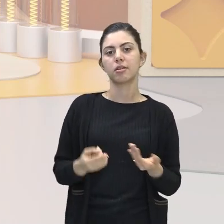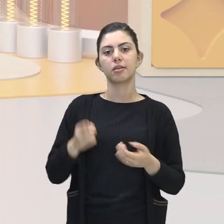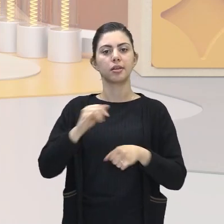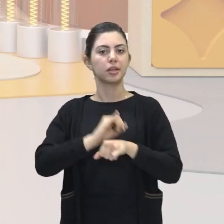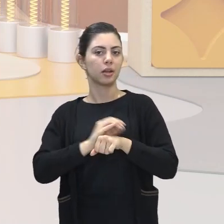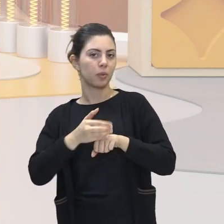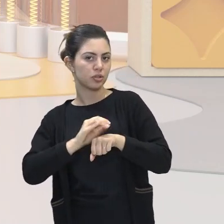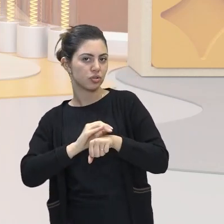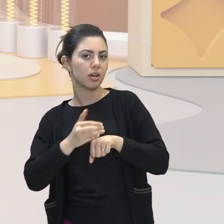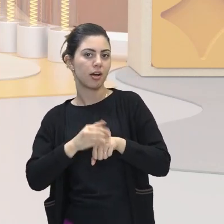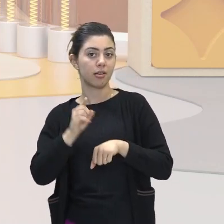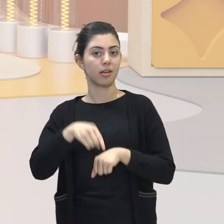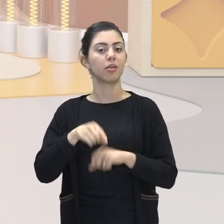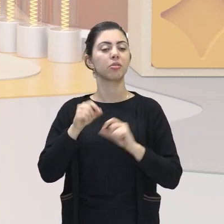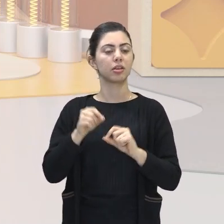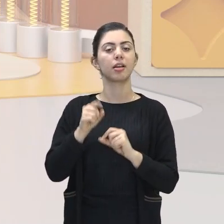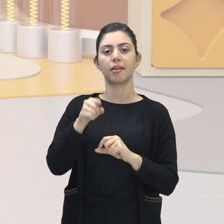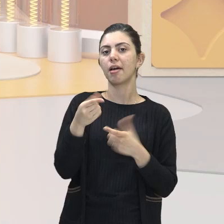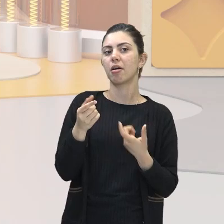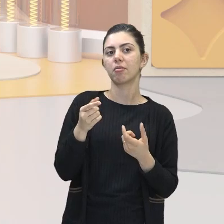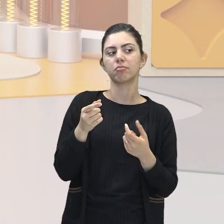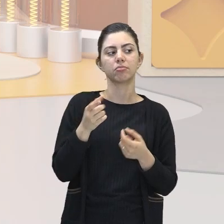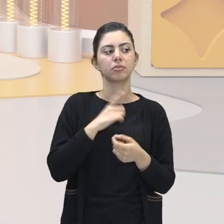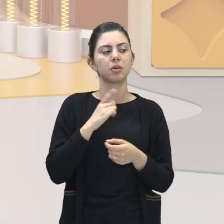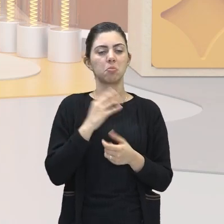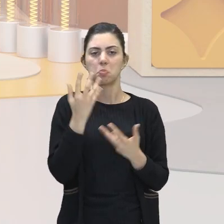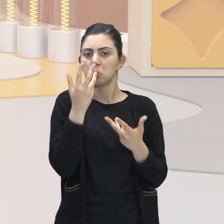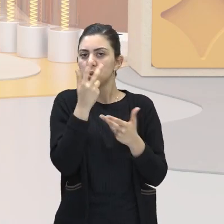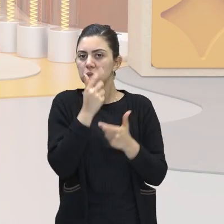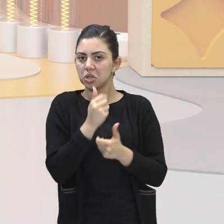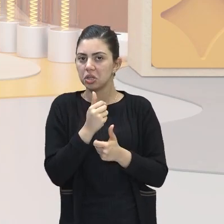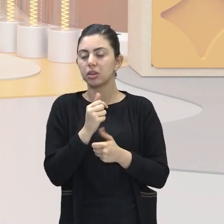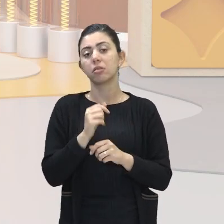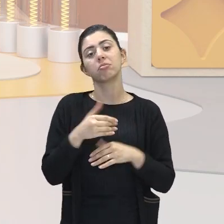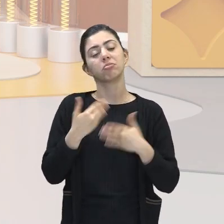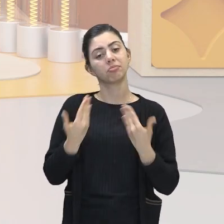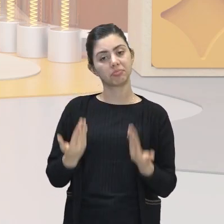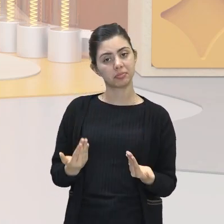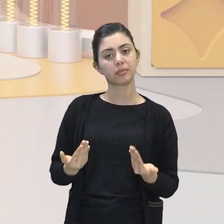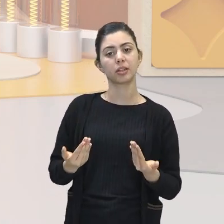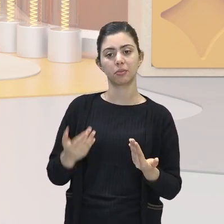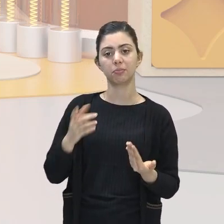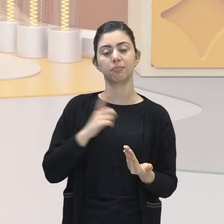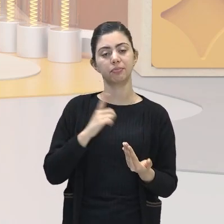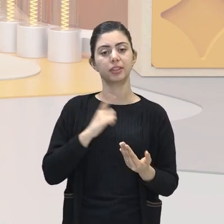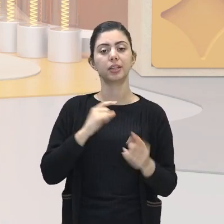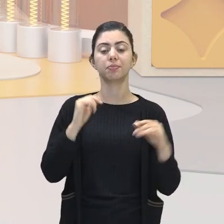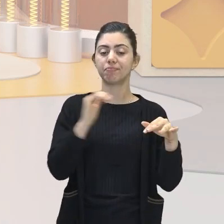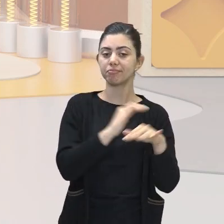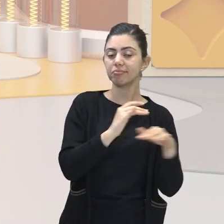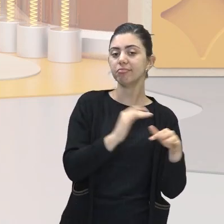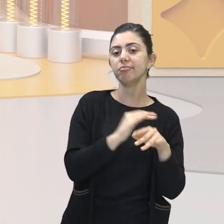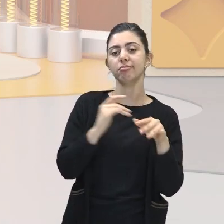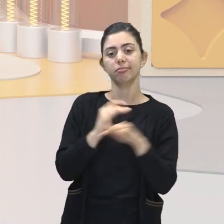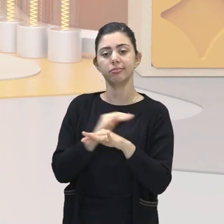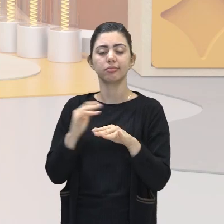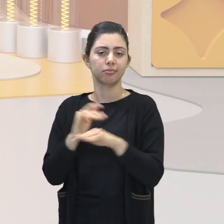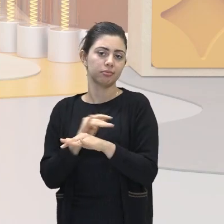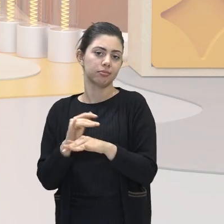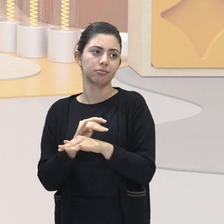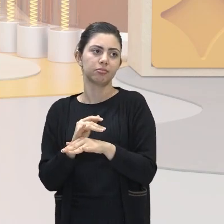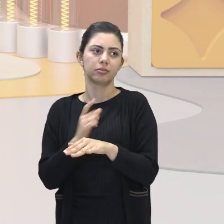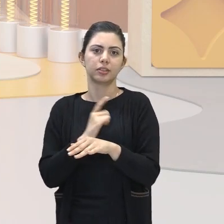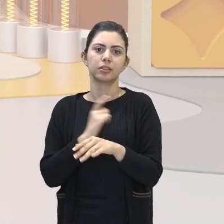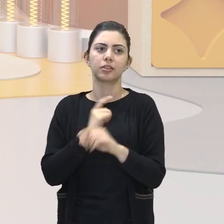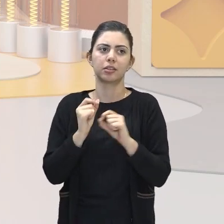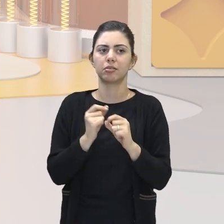muito bonita para mim, né? Então tem toda essa situação, né, de cidades que têm praticamente tudo